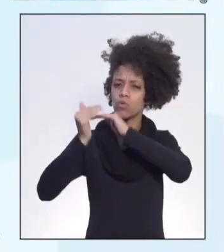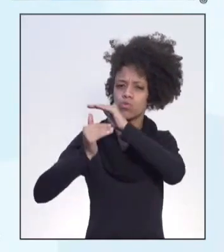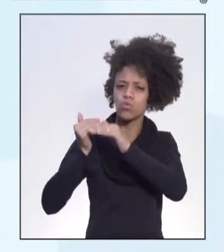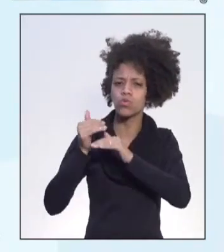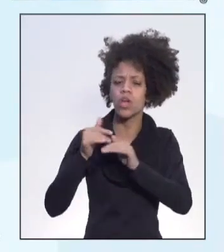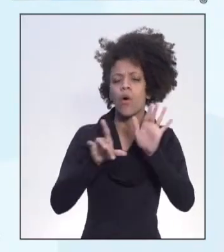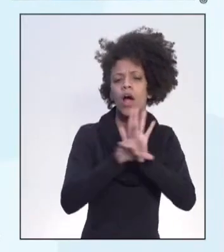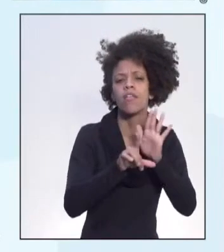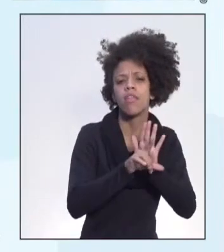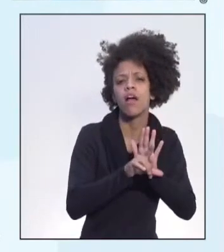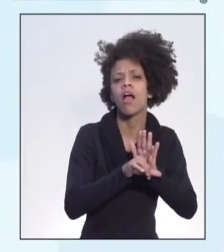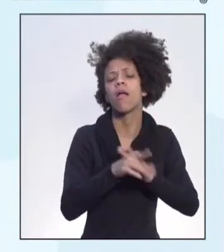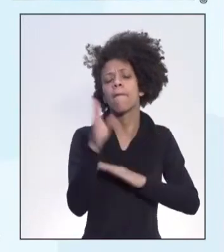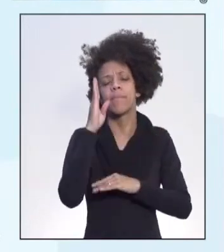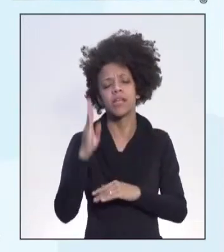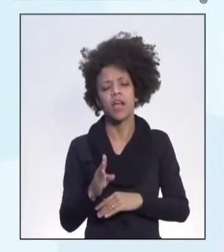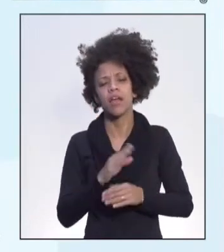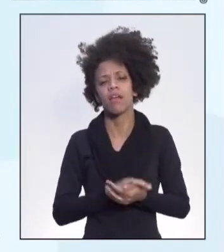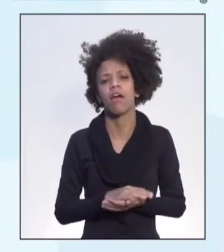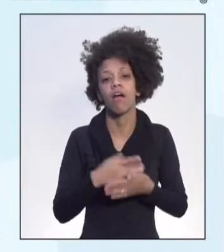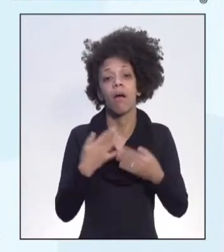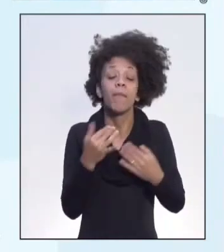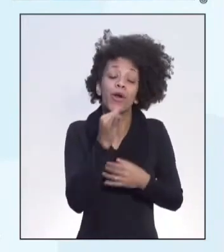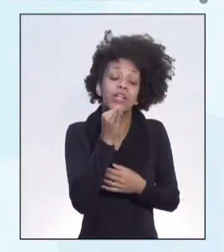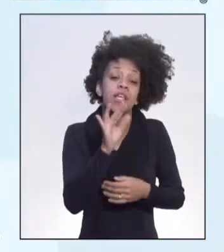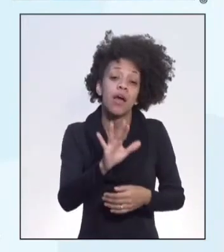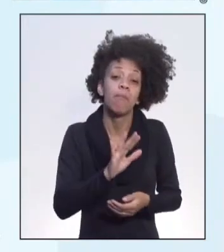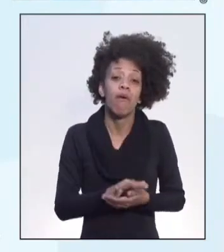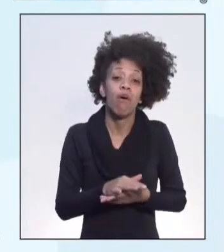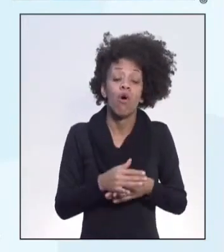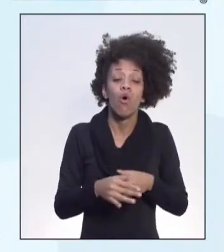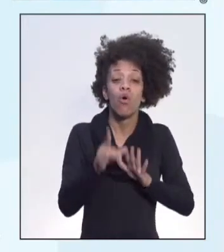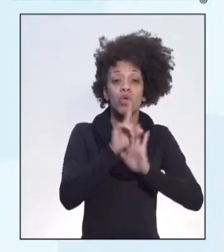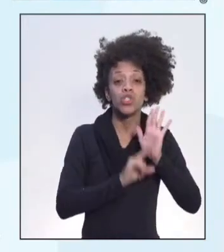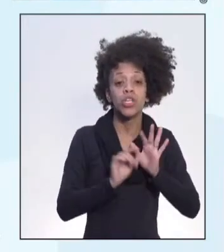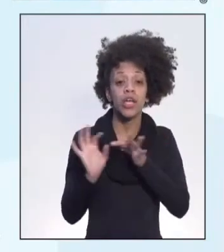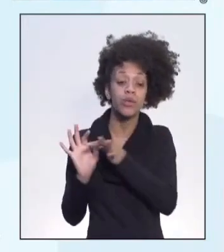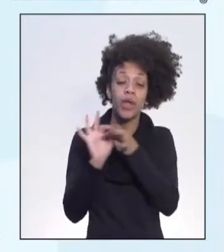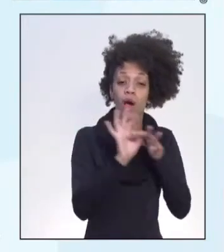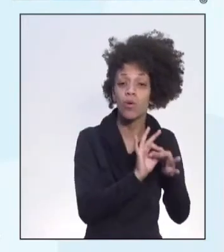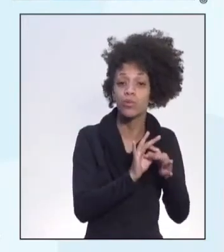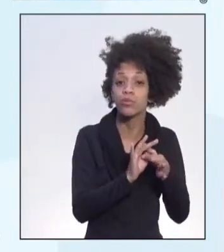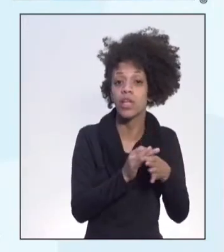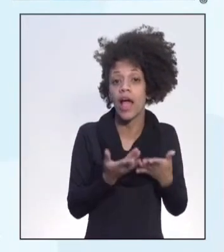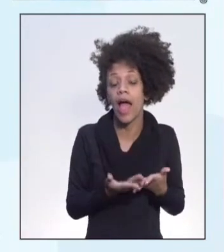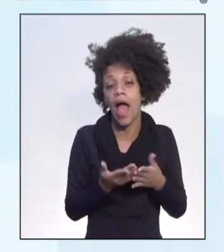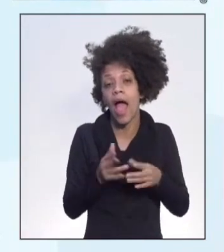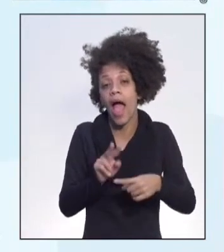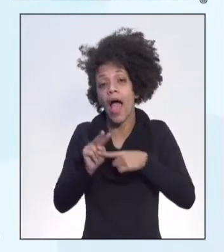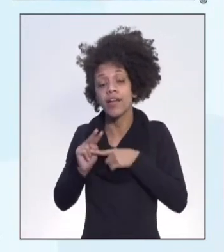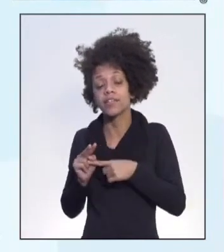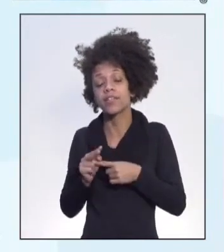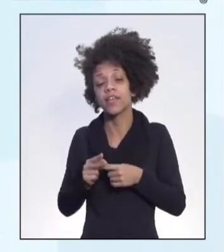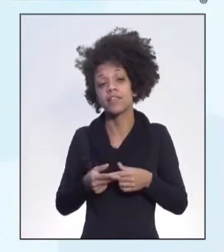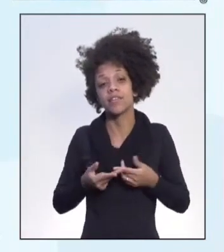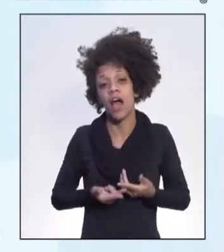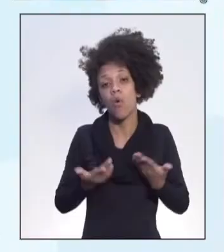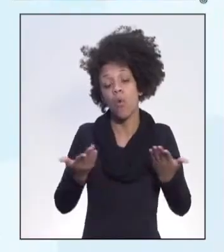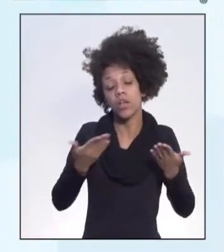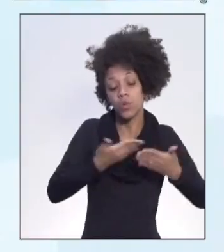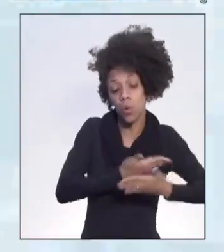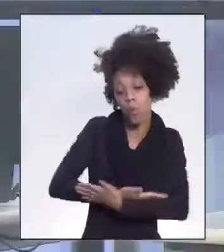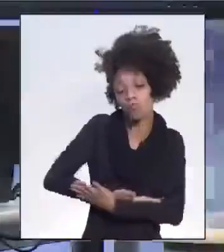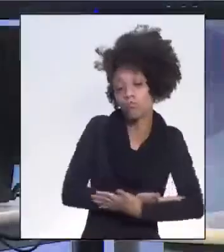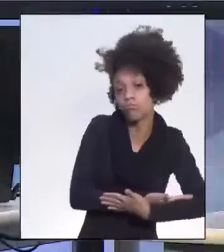da legislação brasileira. Por exemplo, os direitos relativos à licença-maternidade, os direitos